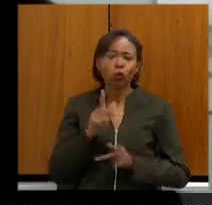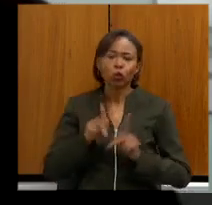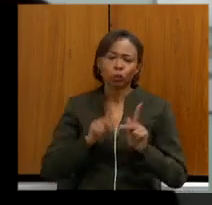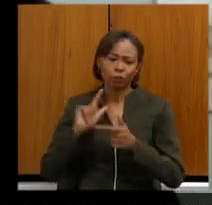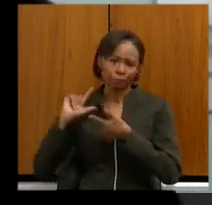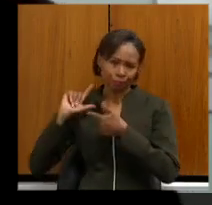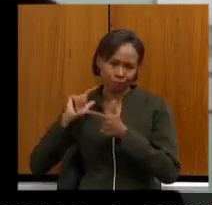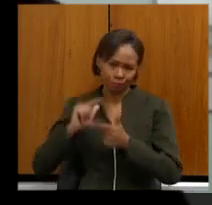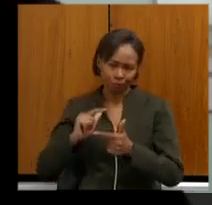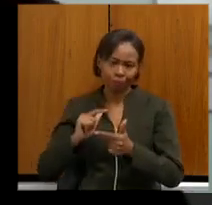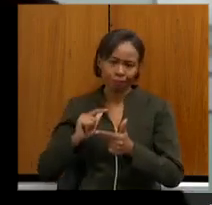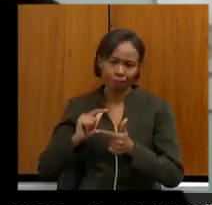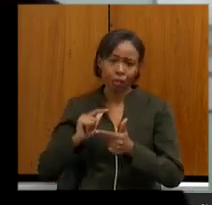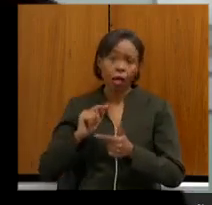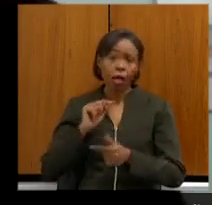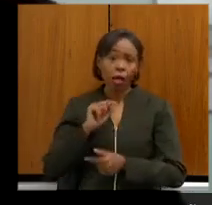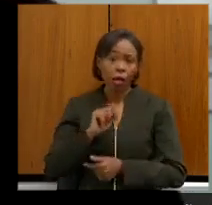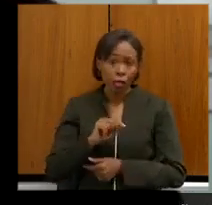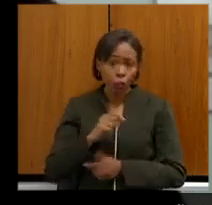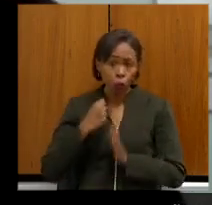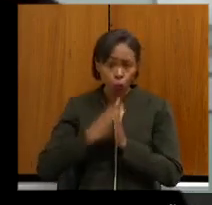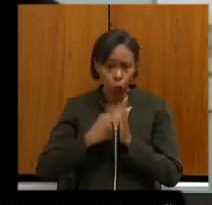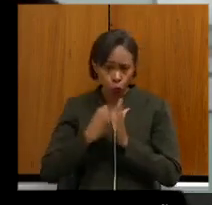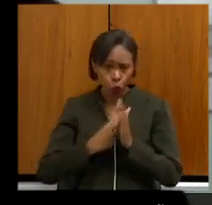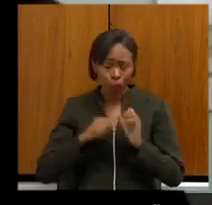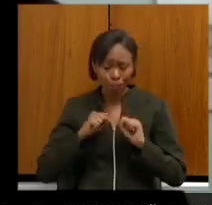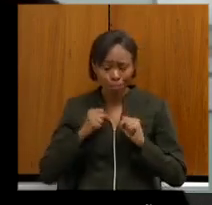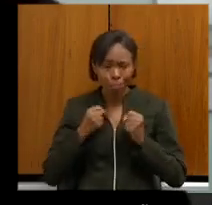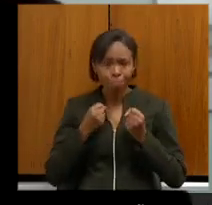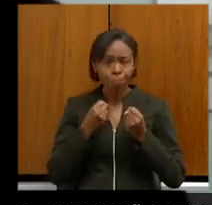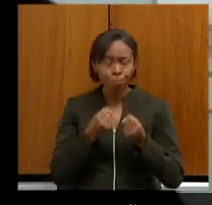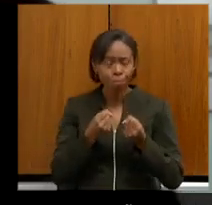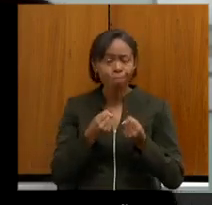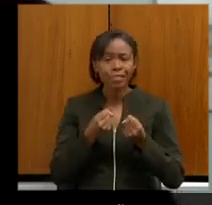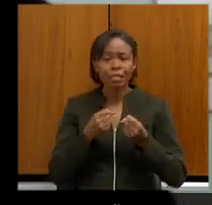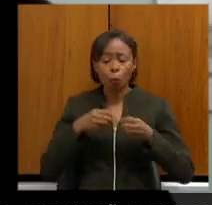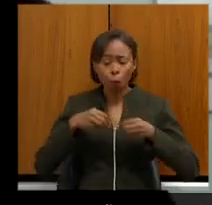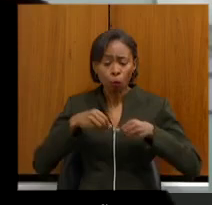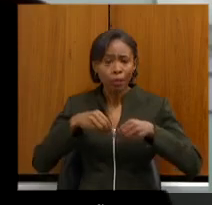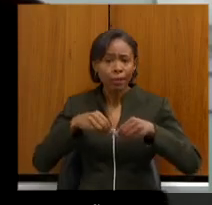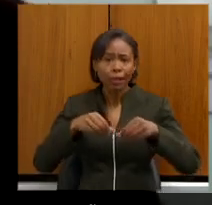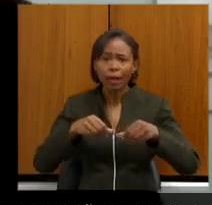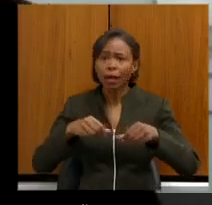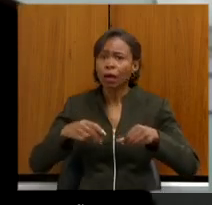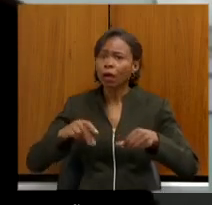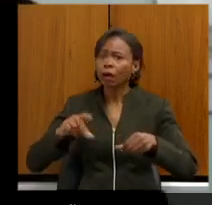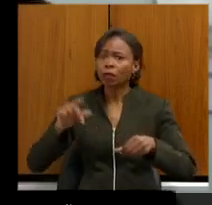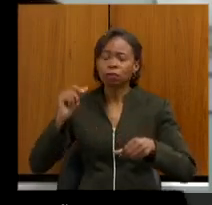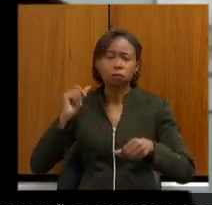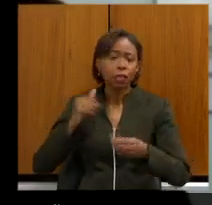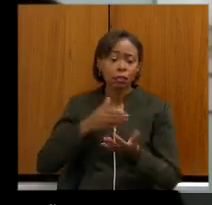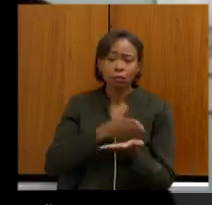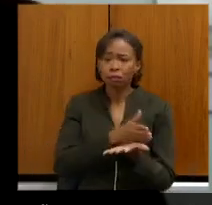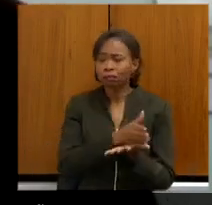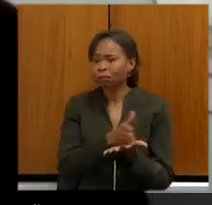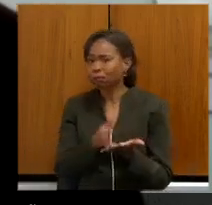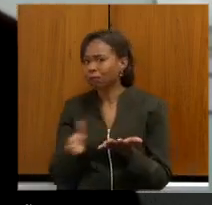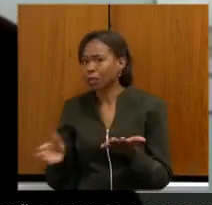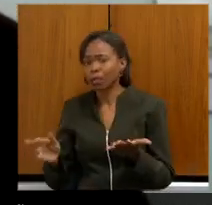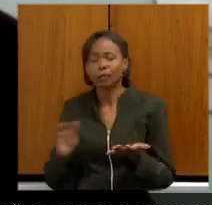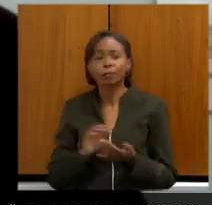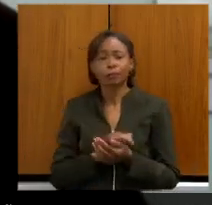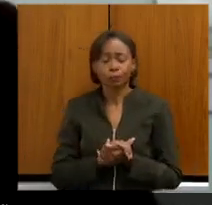fundiária da luta por terra é uma situação transversal né e idosos entendemos né que as